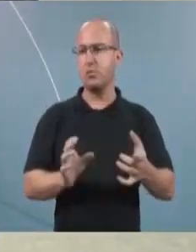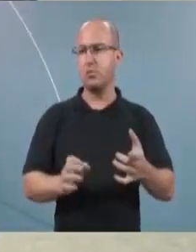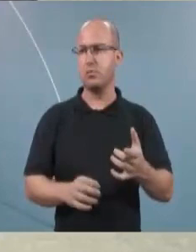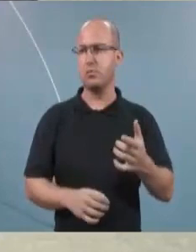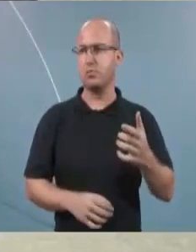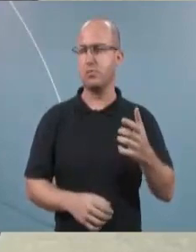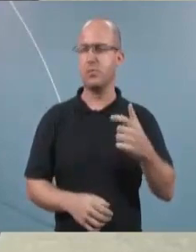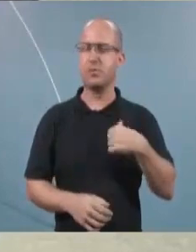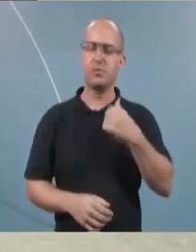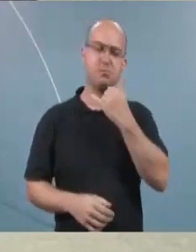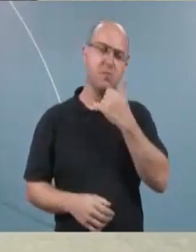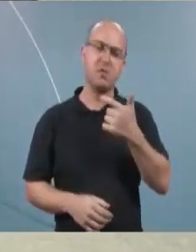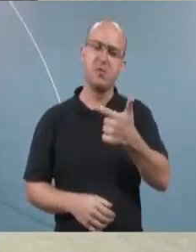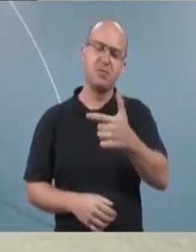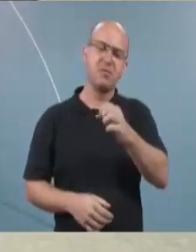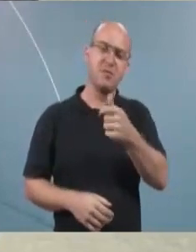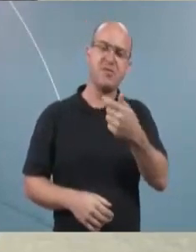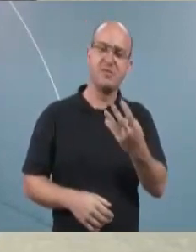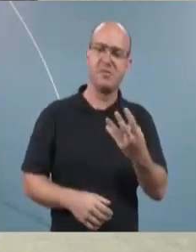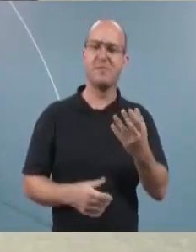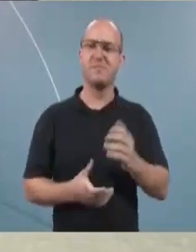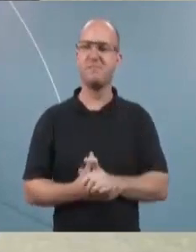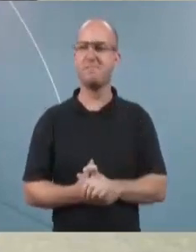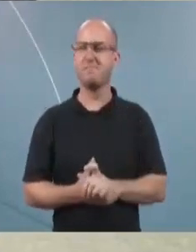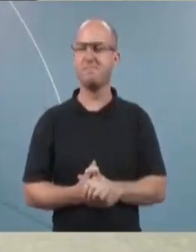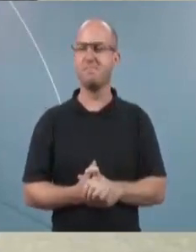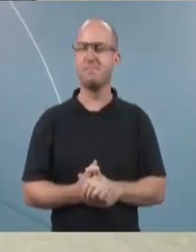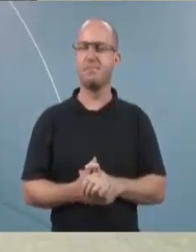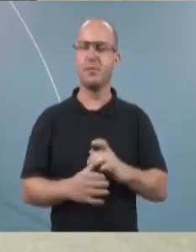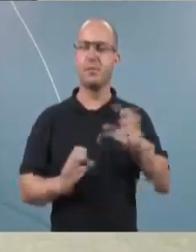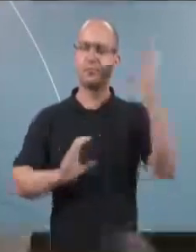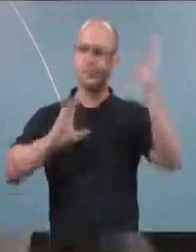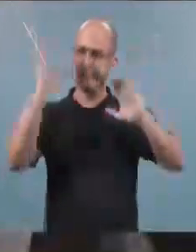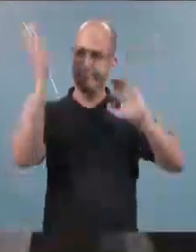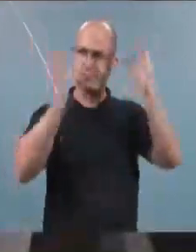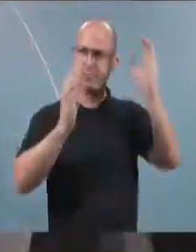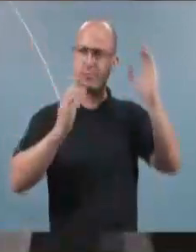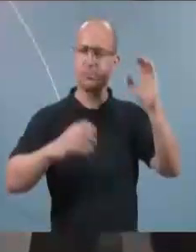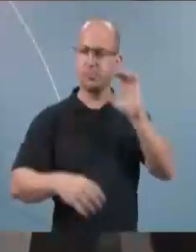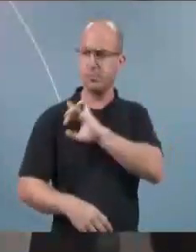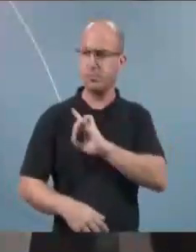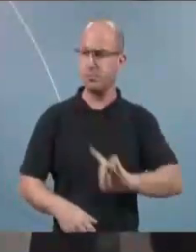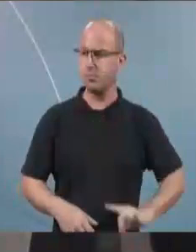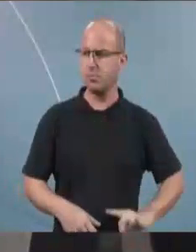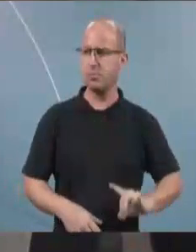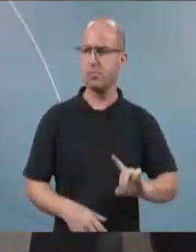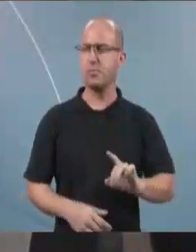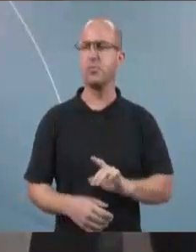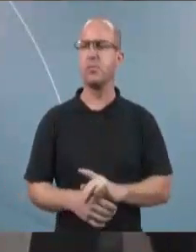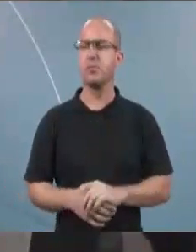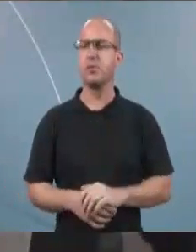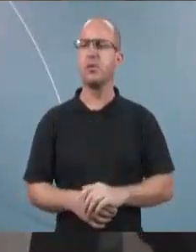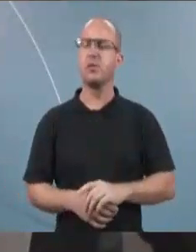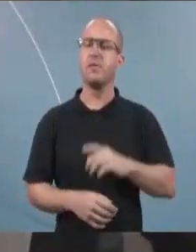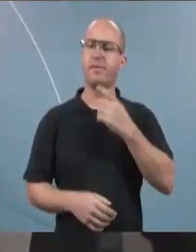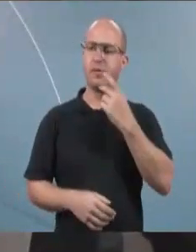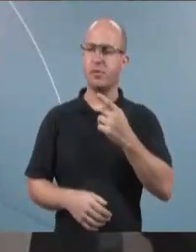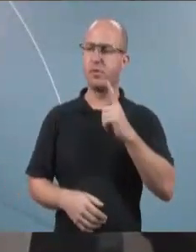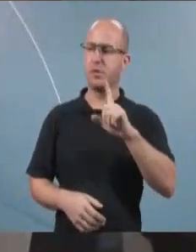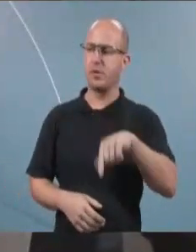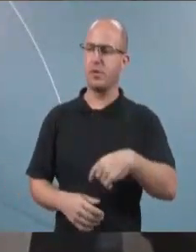para2 2024 para carnaval o deputado diz que isso é responsabilidade do